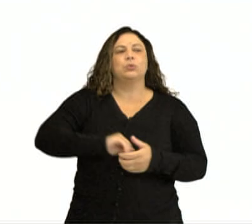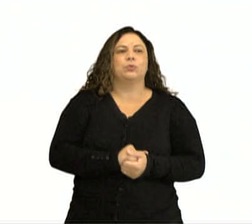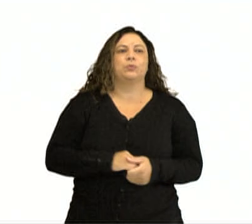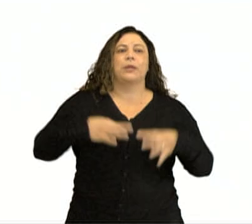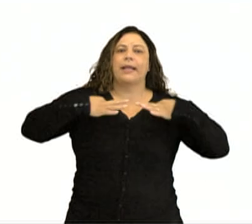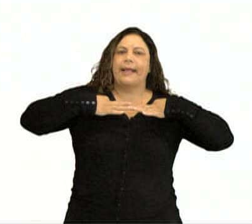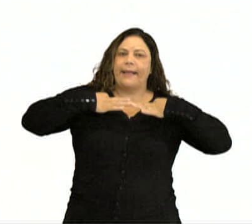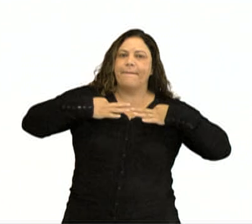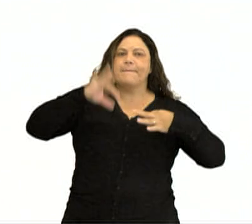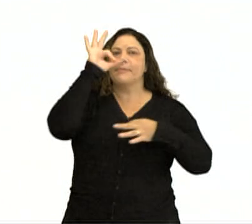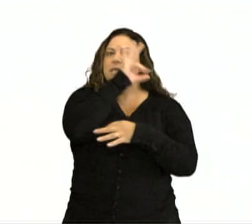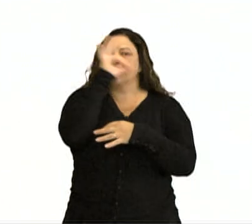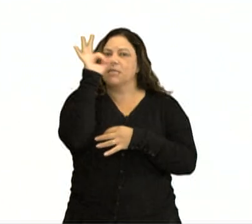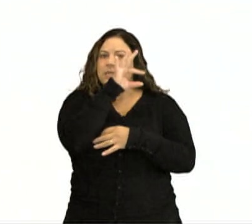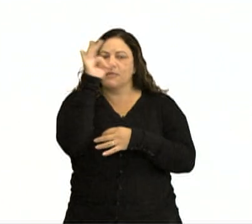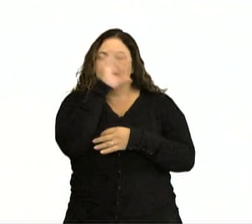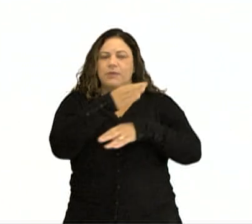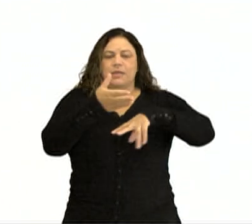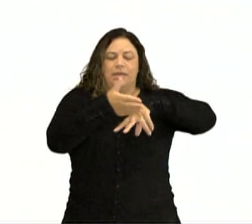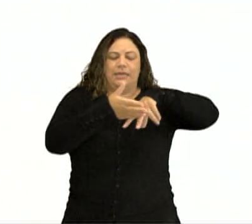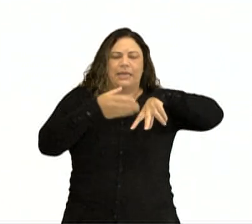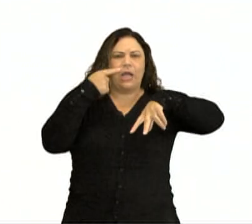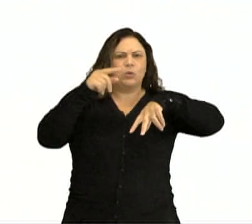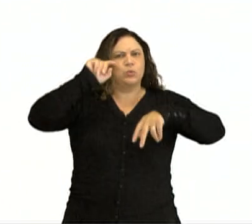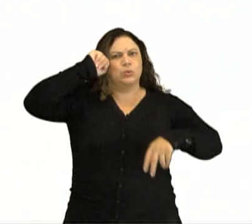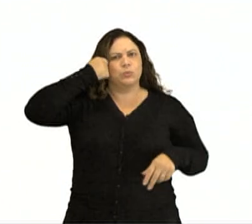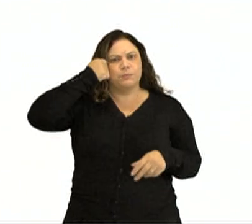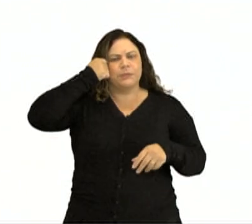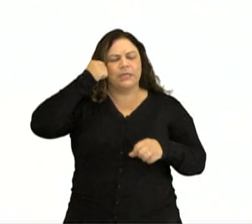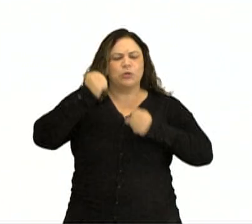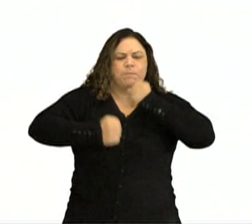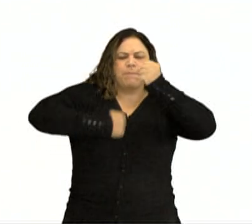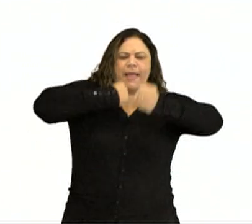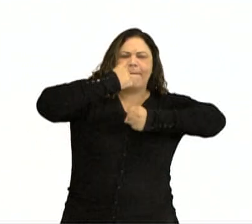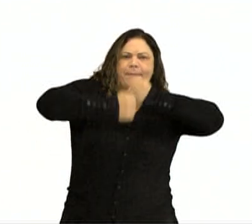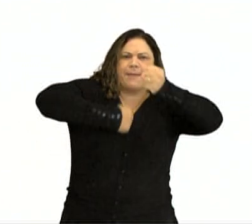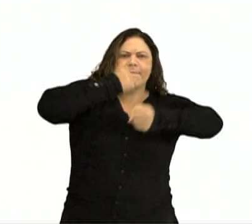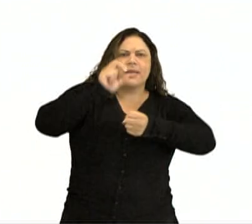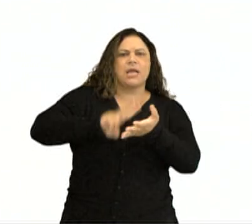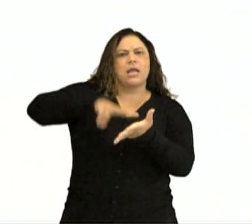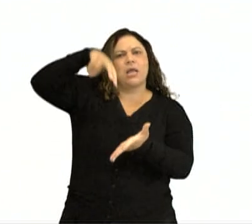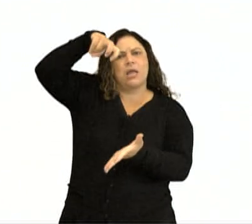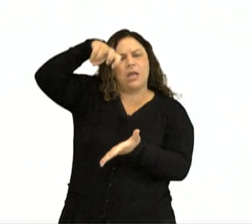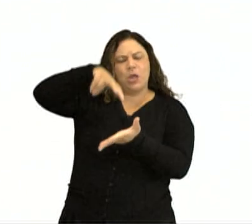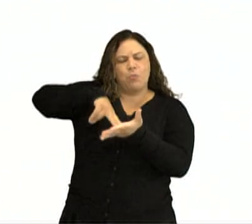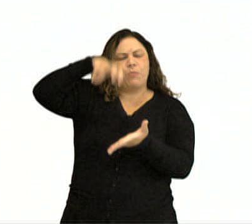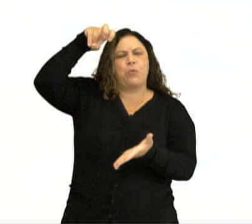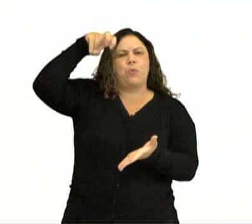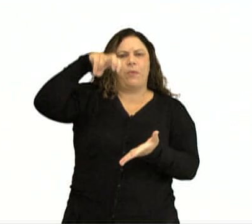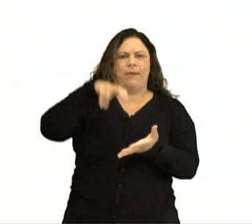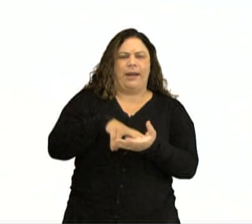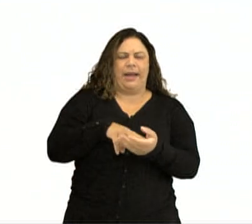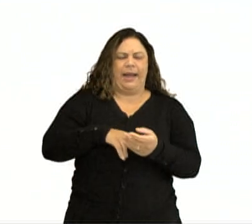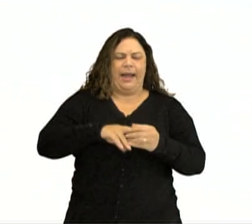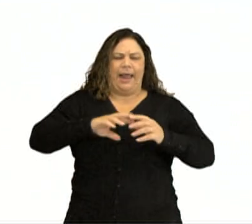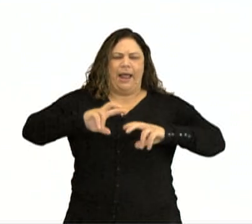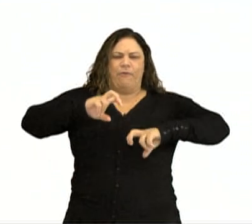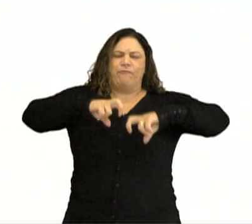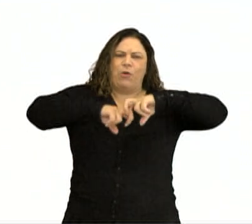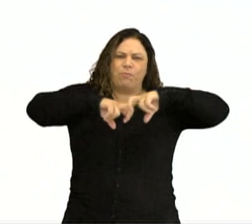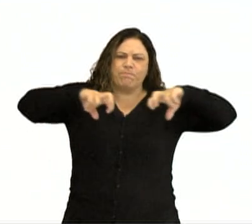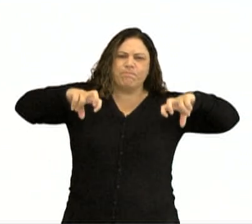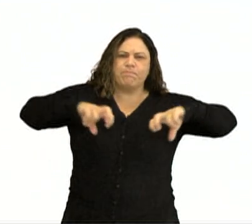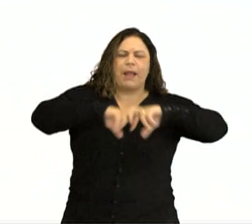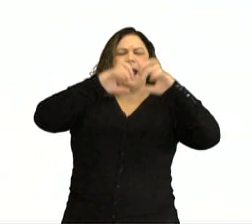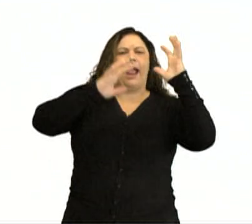Camisas verdes e calções negros corriam, pulavam, chocavam-se,